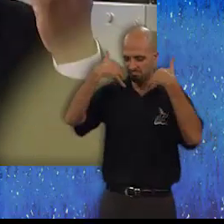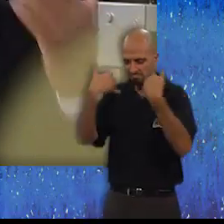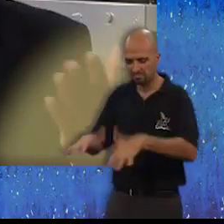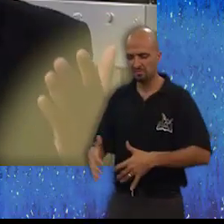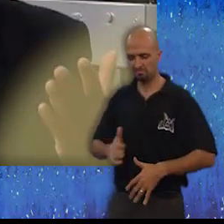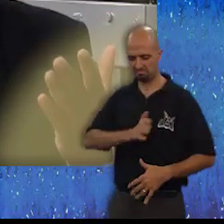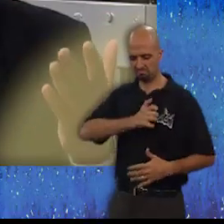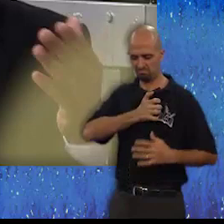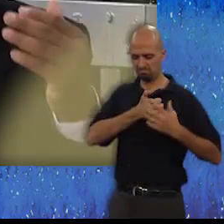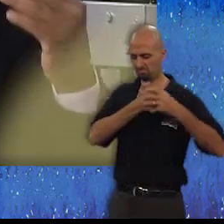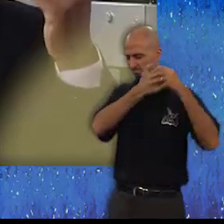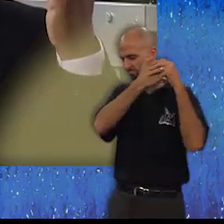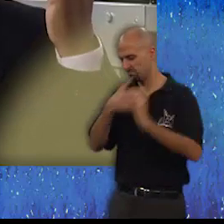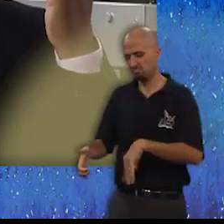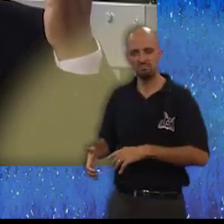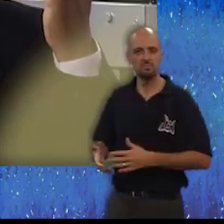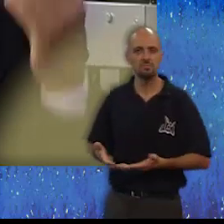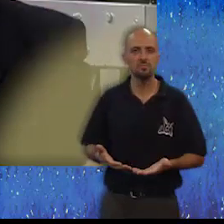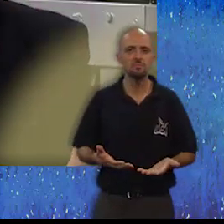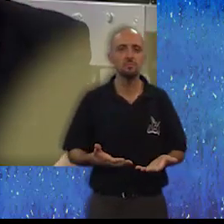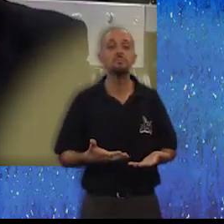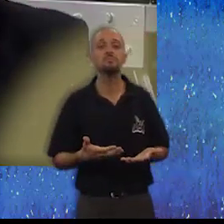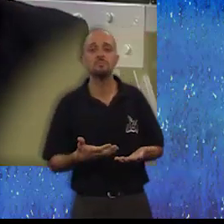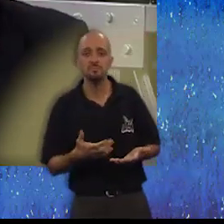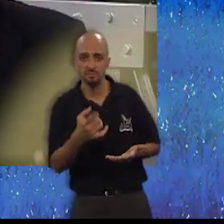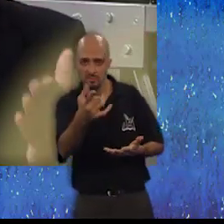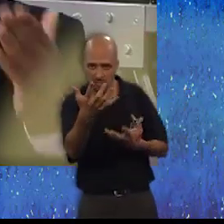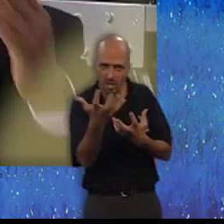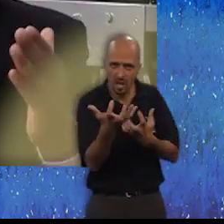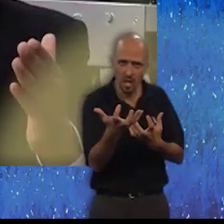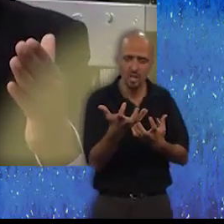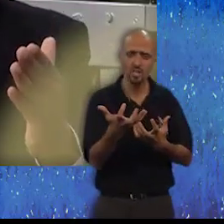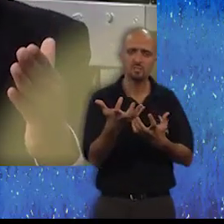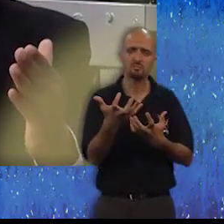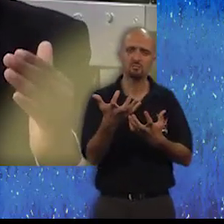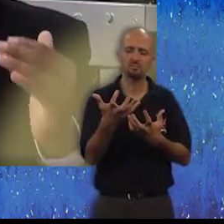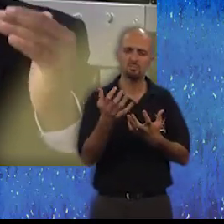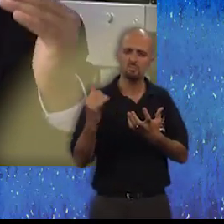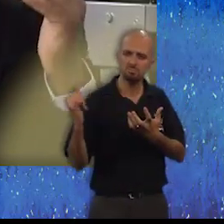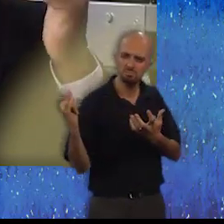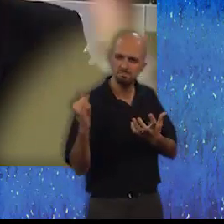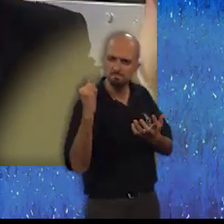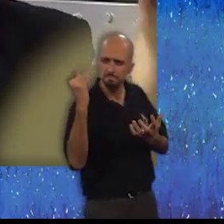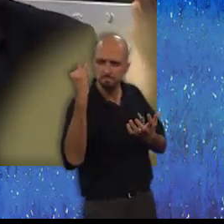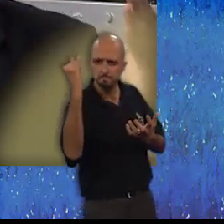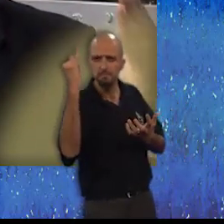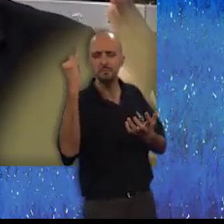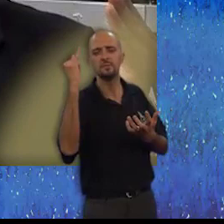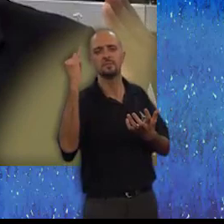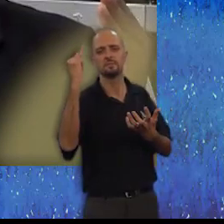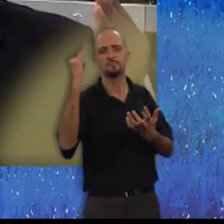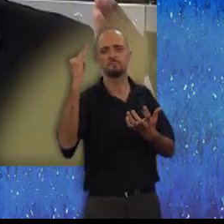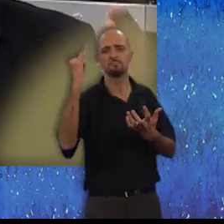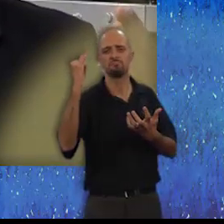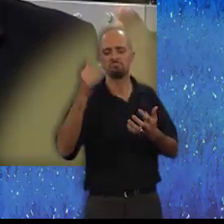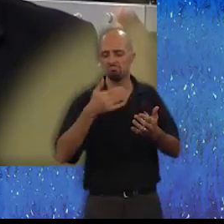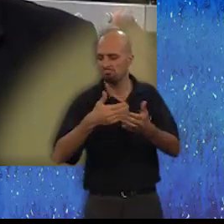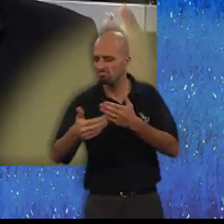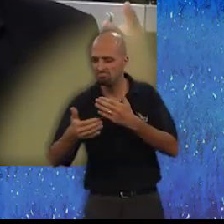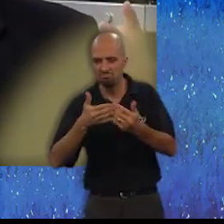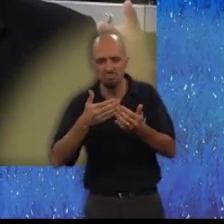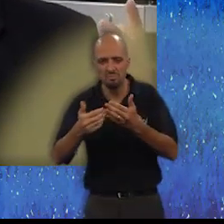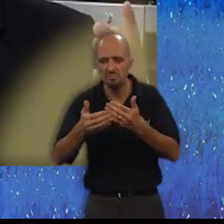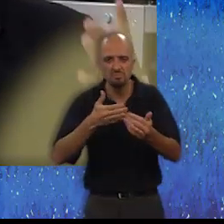nem que seja à noite, nem que seja no chão, caído no chão, não importa. Seja numa boa circunstância ou numa